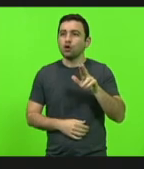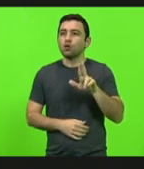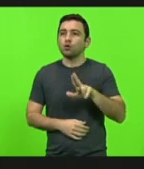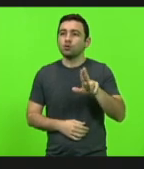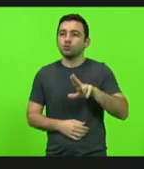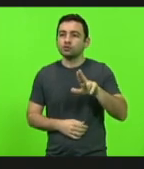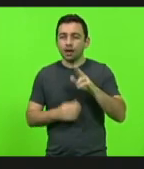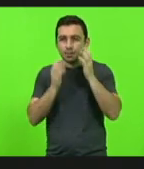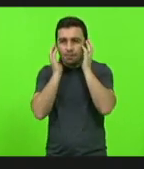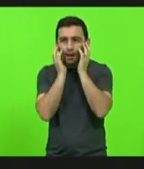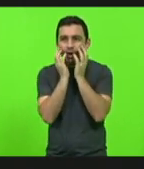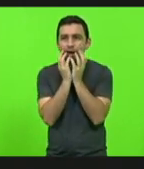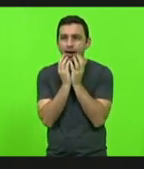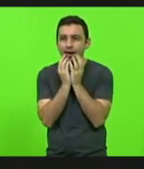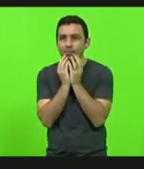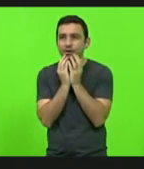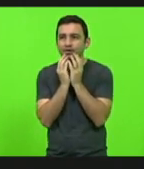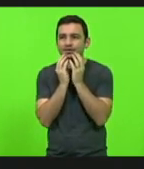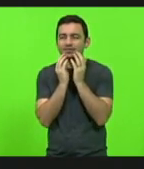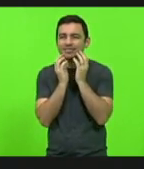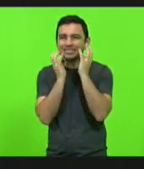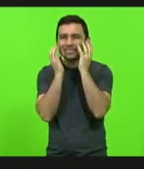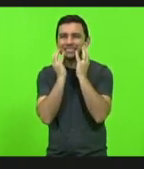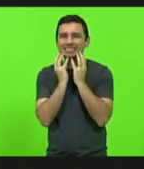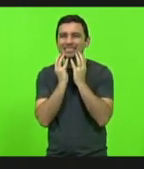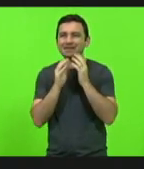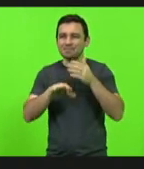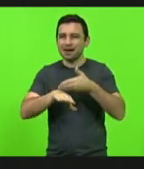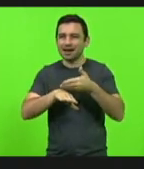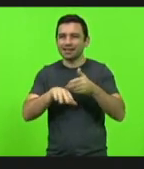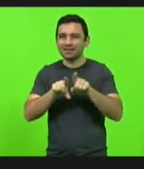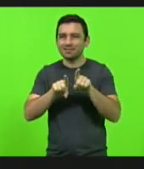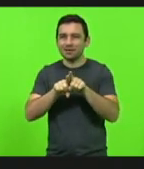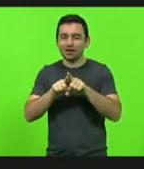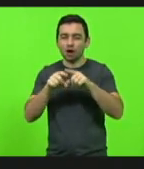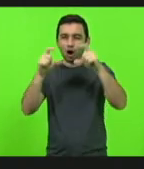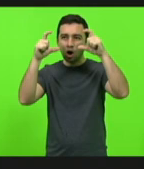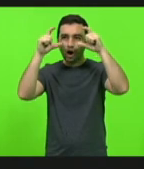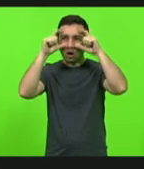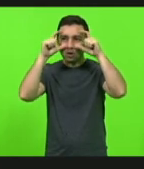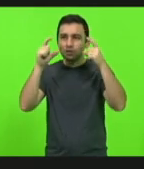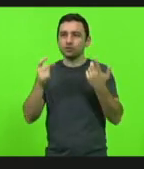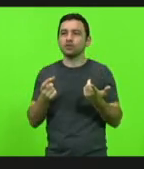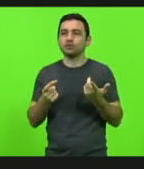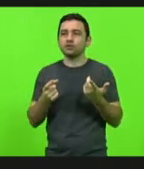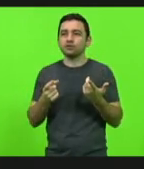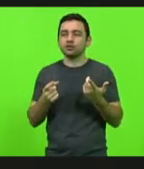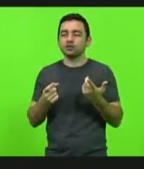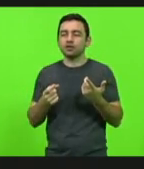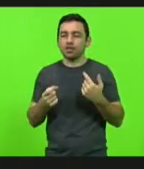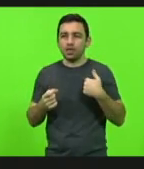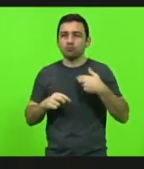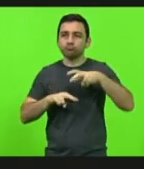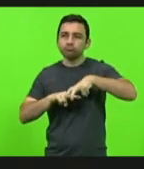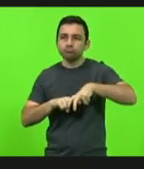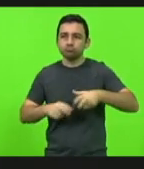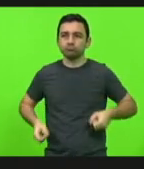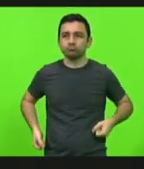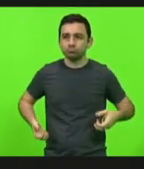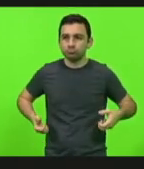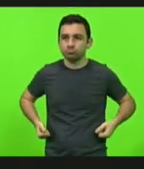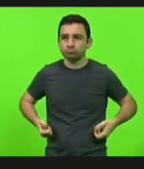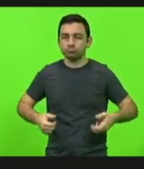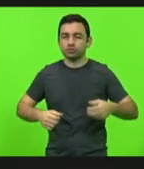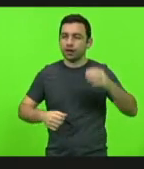é cerrada Branca uso óculos Estou sentado na minha cadeira de roda e um cabelo